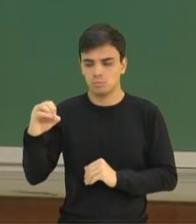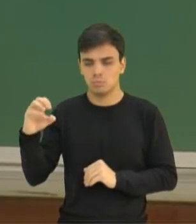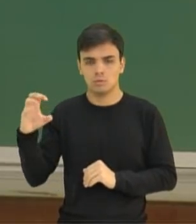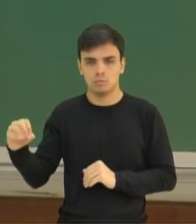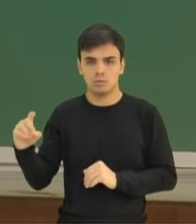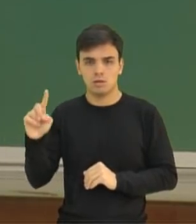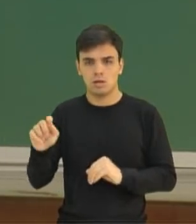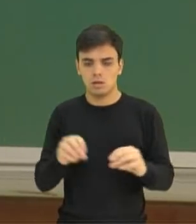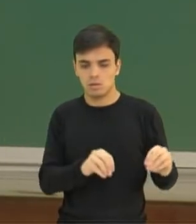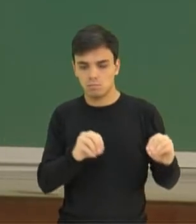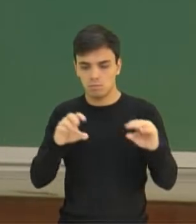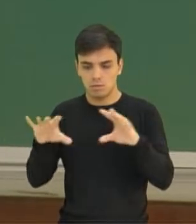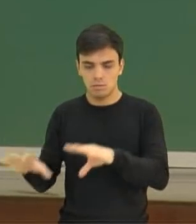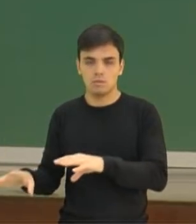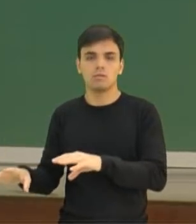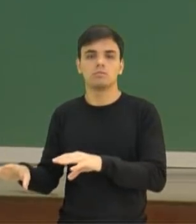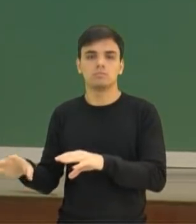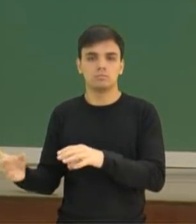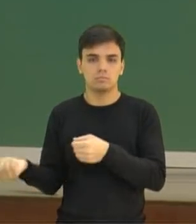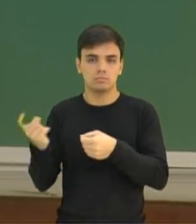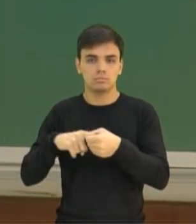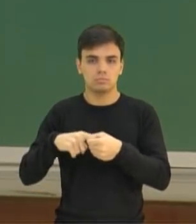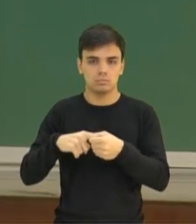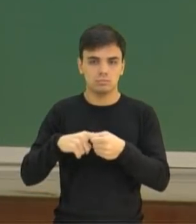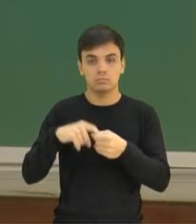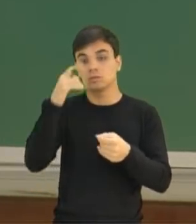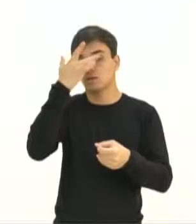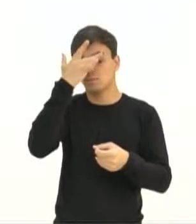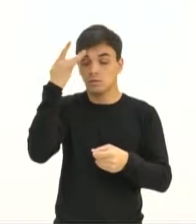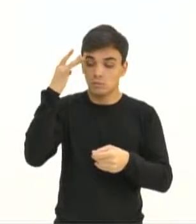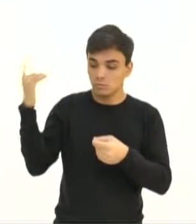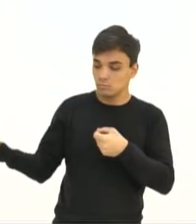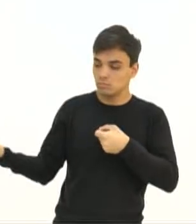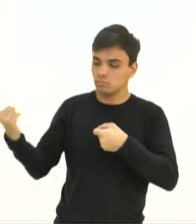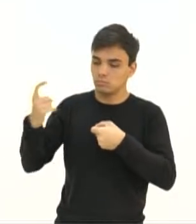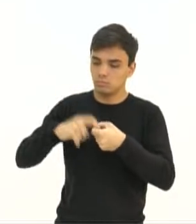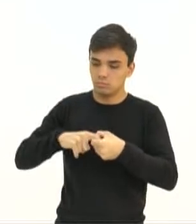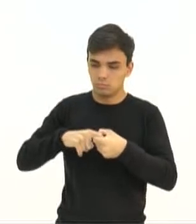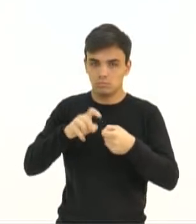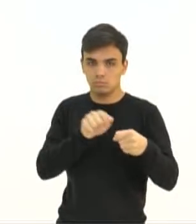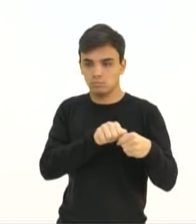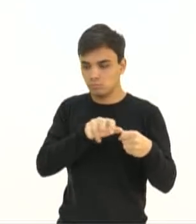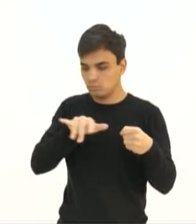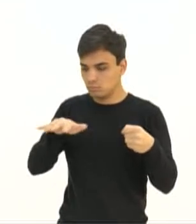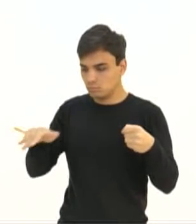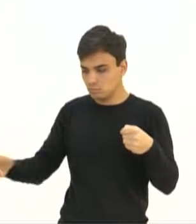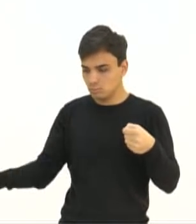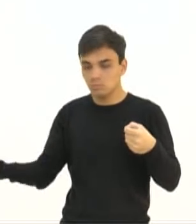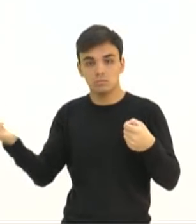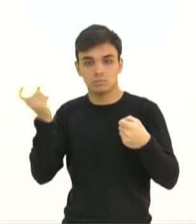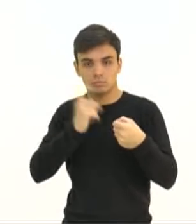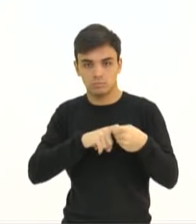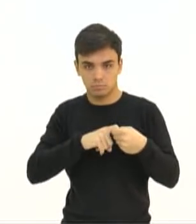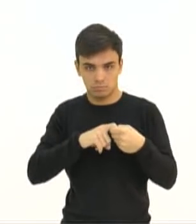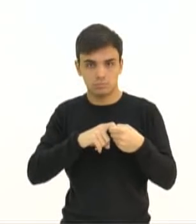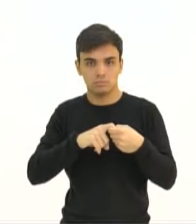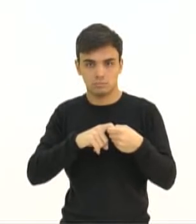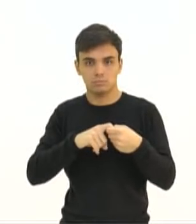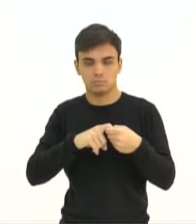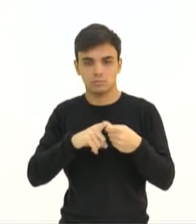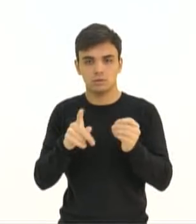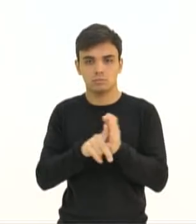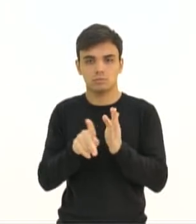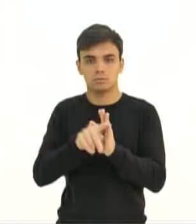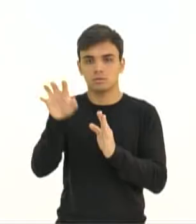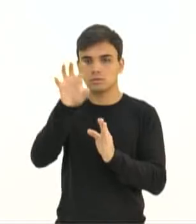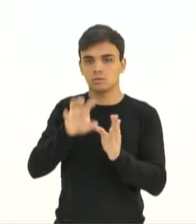de migração de retorno. Então, as pessoas estão voltando, que saíram naqueles fluxos históricos, estão voltando para a